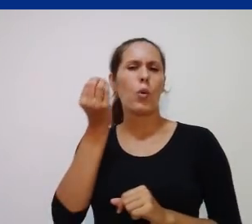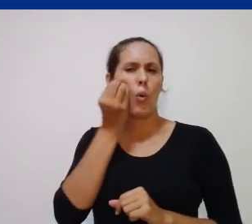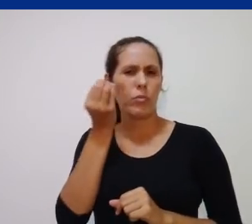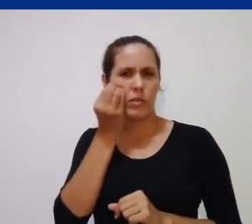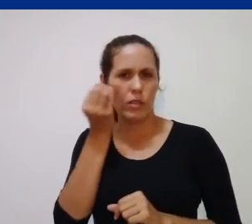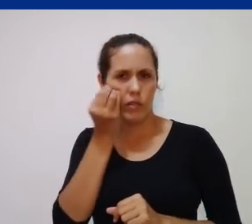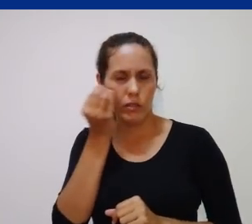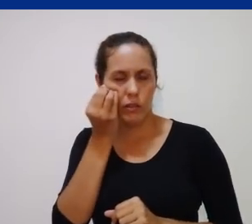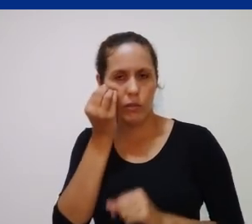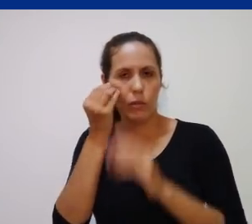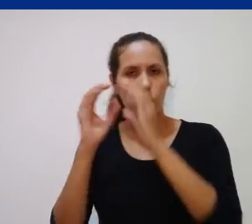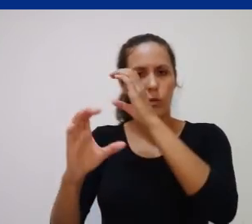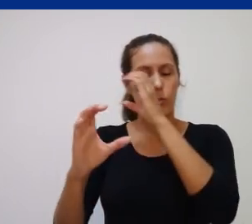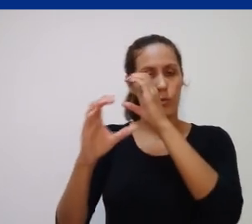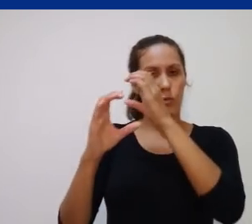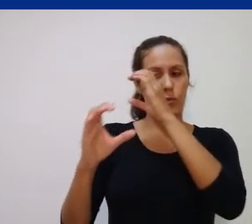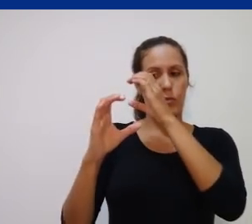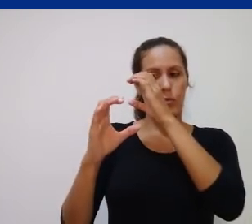Monte Saturno.